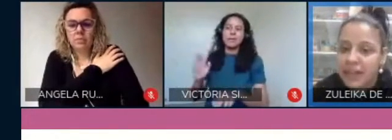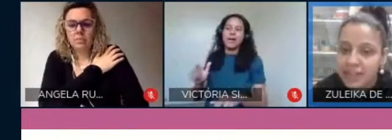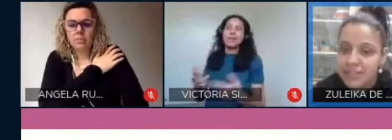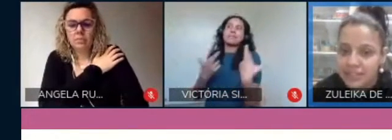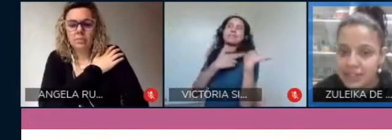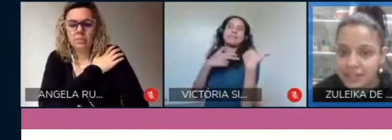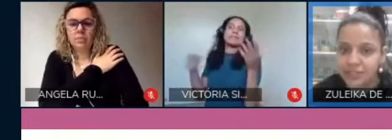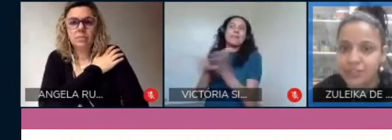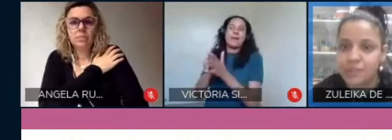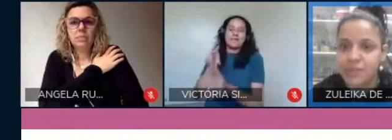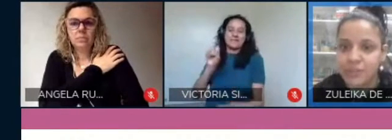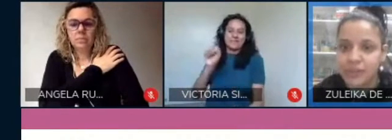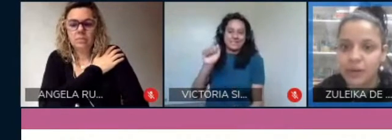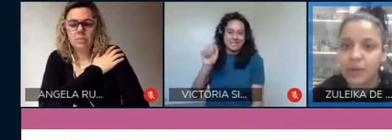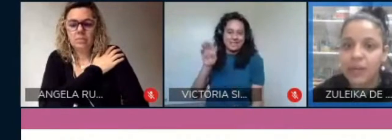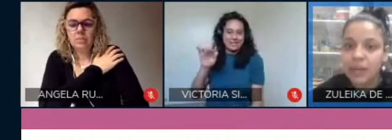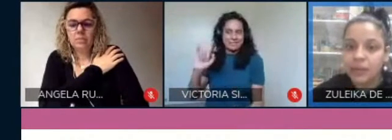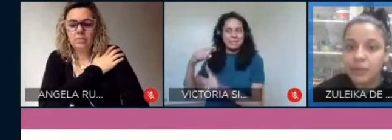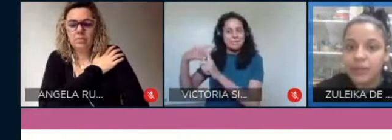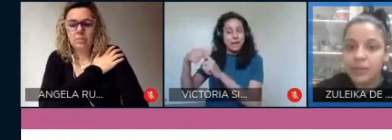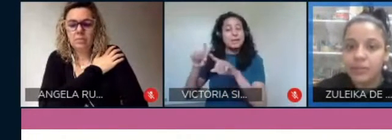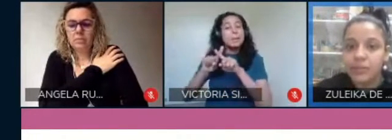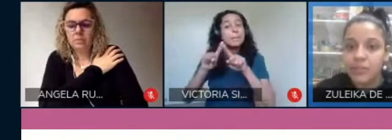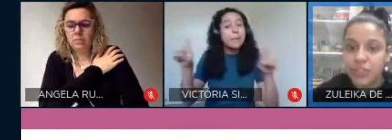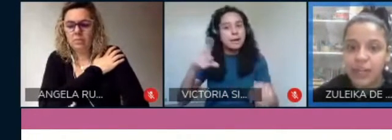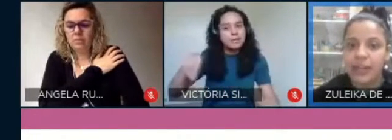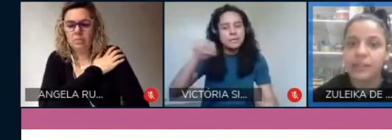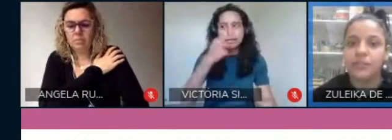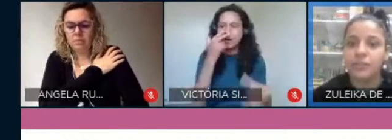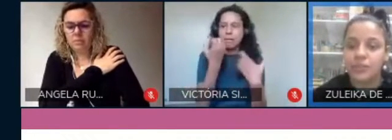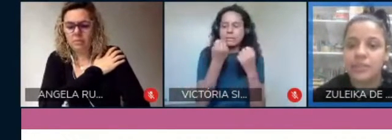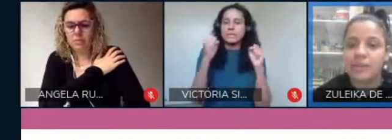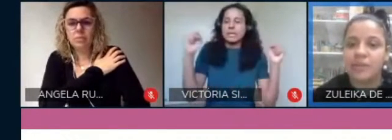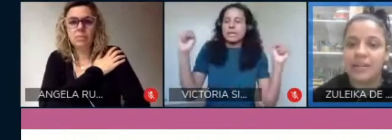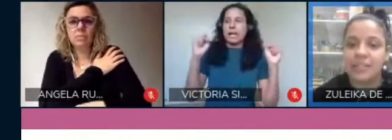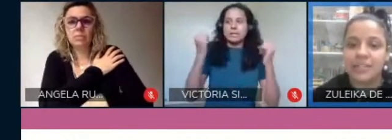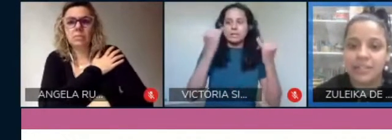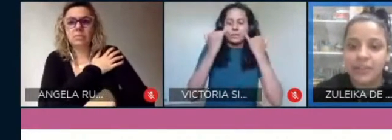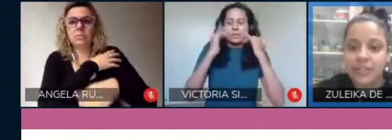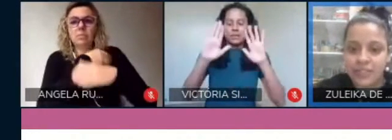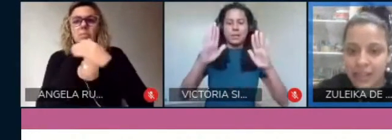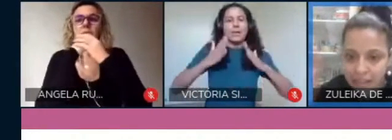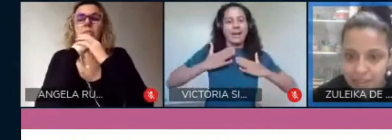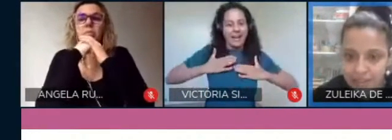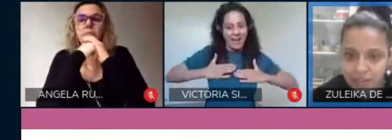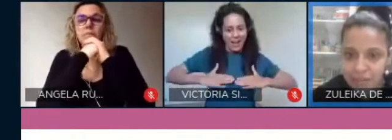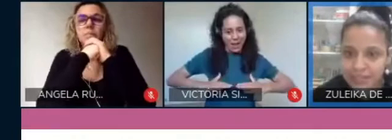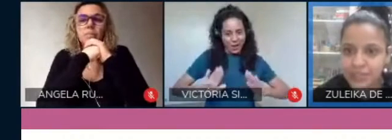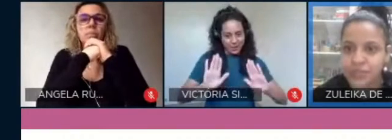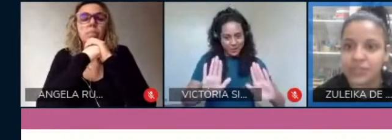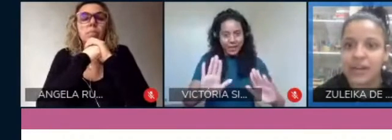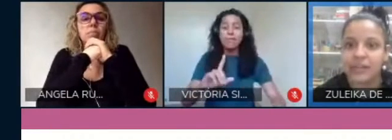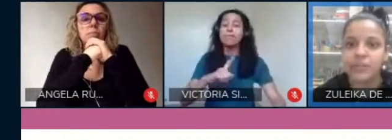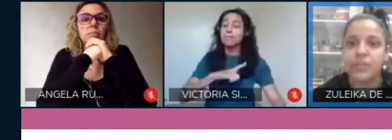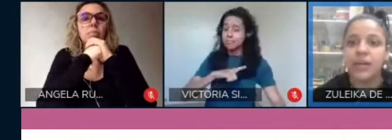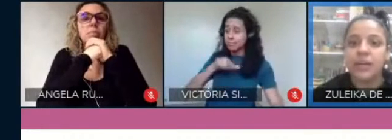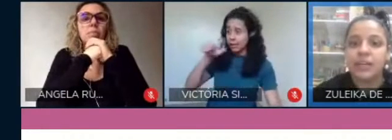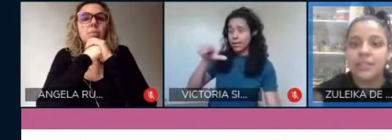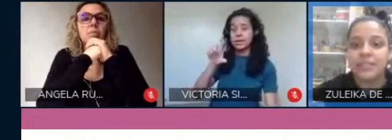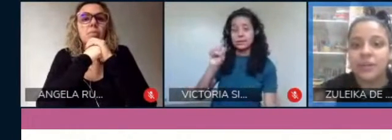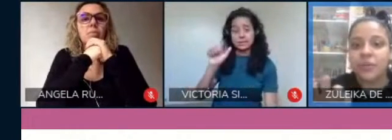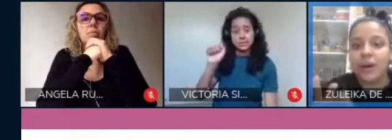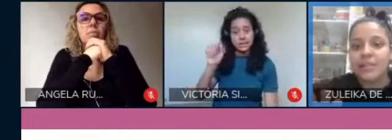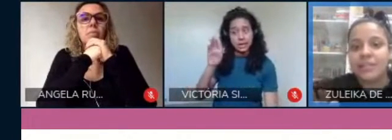para evitar a ansiedade informacional, no canto direito do Sabe Mais estão listadas as bases de